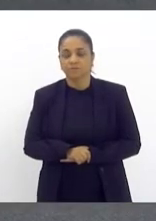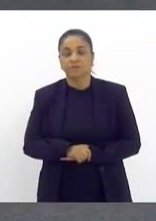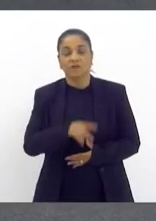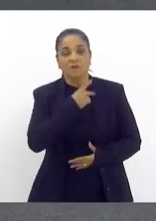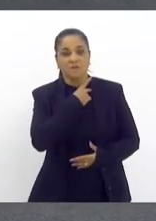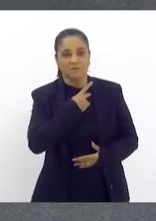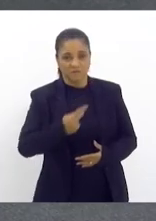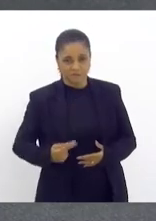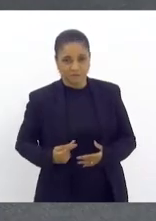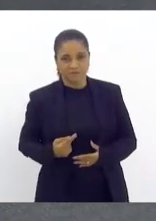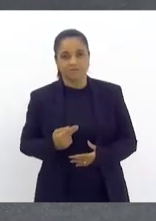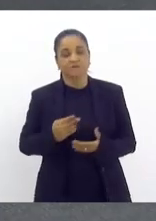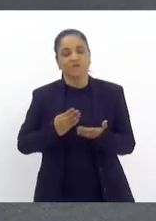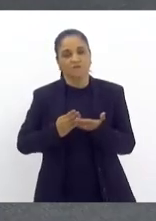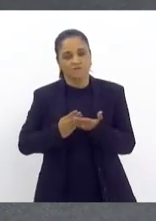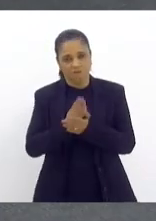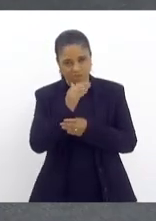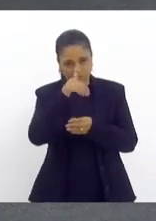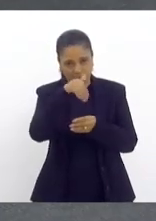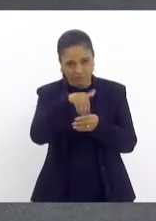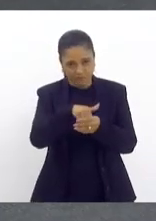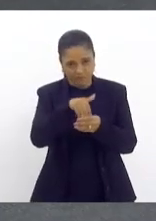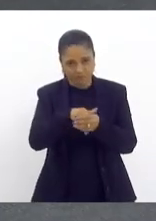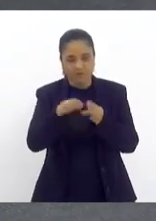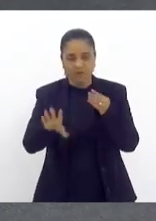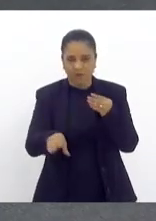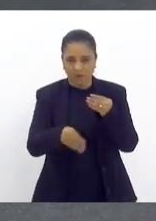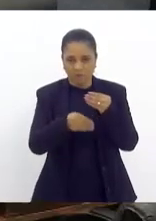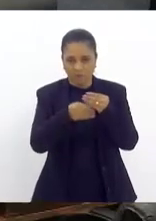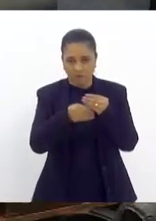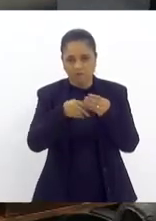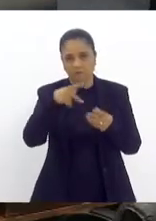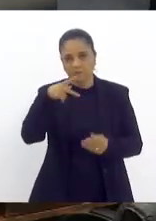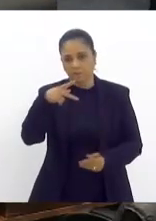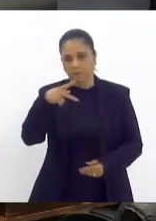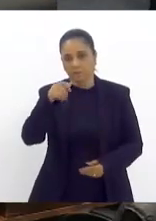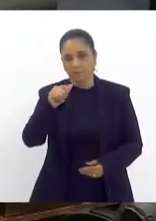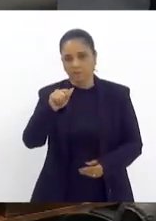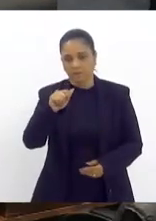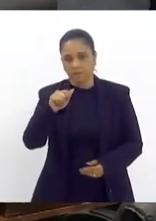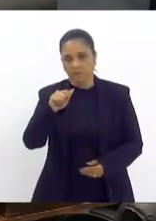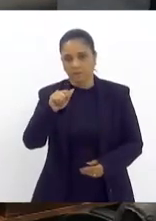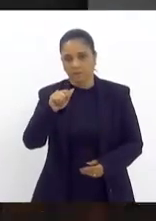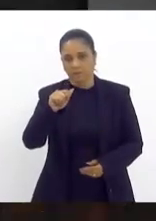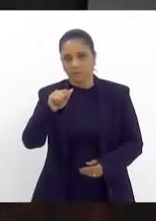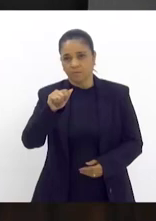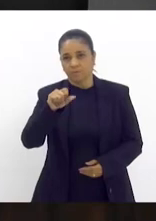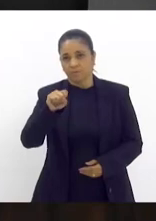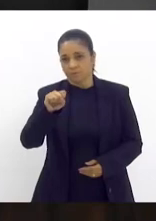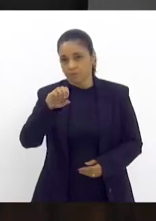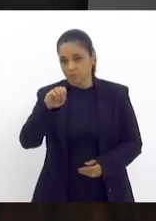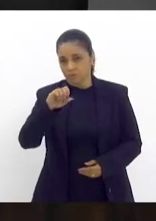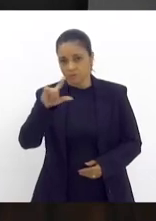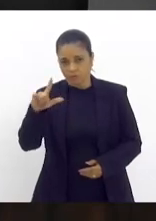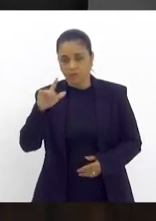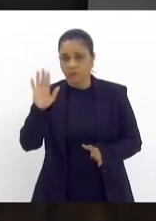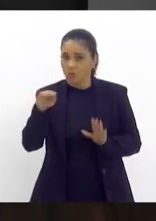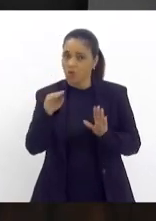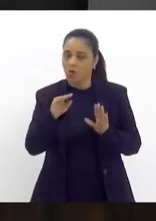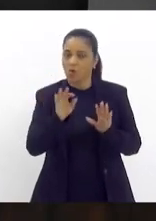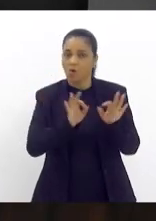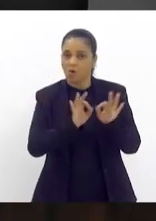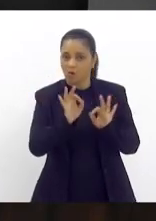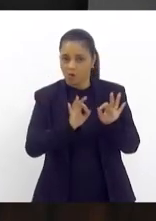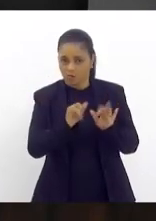Presidenta, favorável com as emendas da bancada do PSOL. Questão de ordem, senhora presidenta. Logo em seguida, que eu